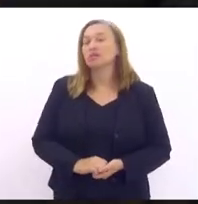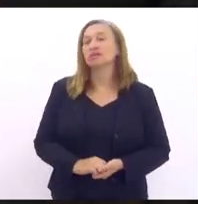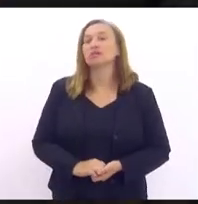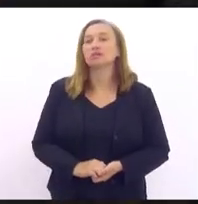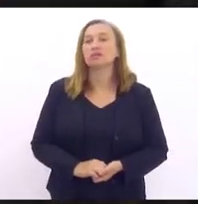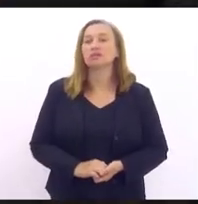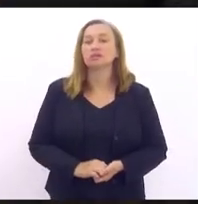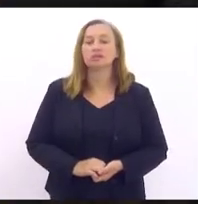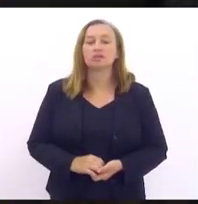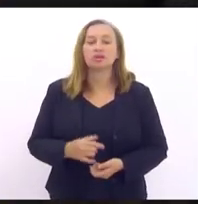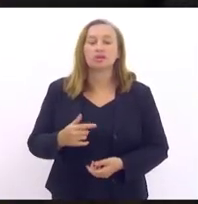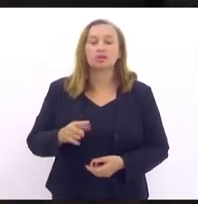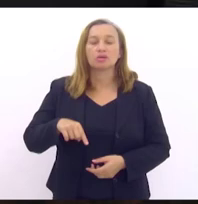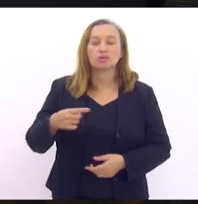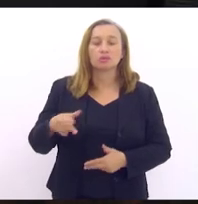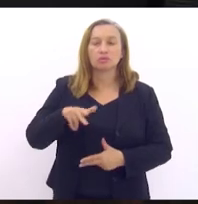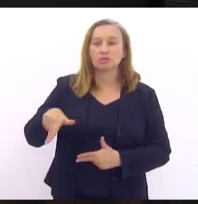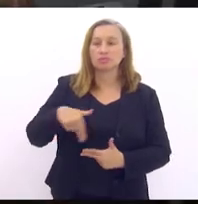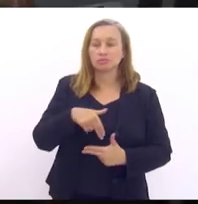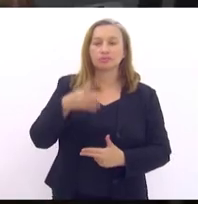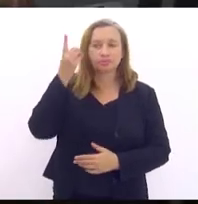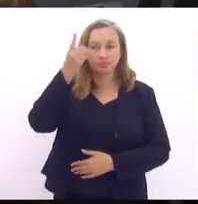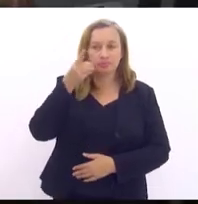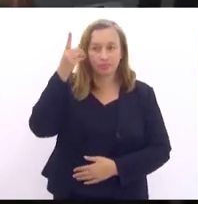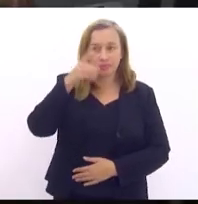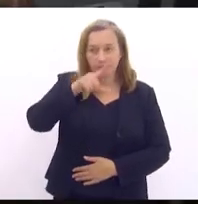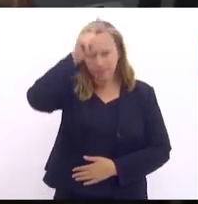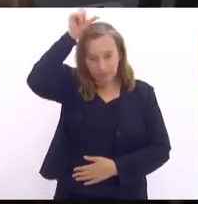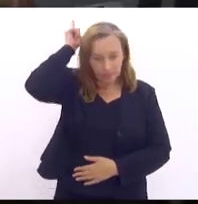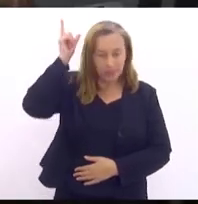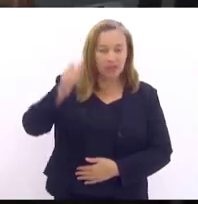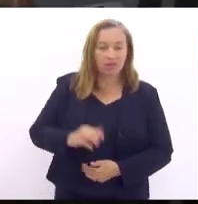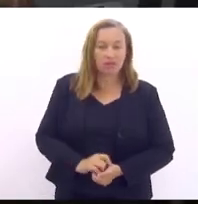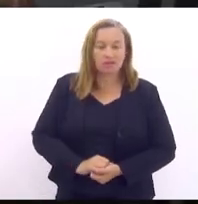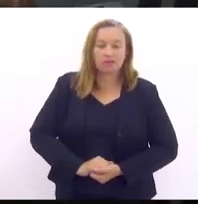Próximo orador inscrito, deputado Luiz Paulo.